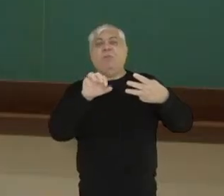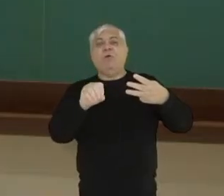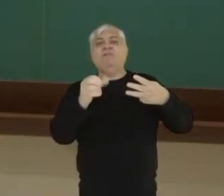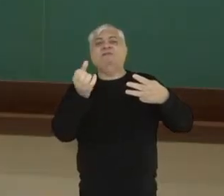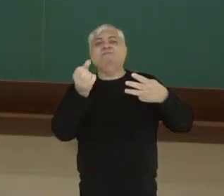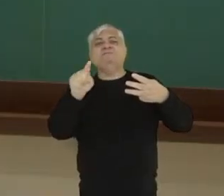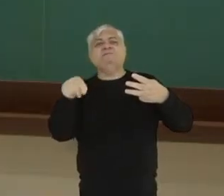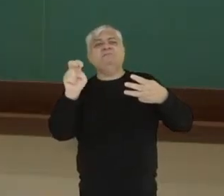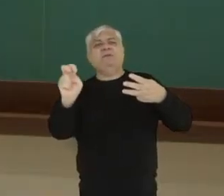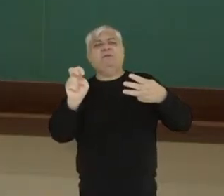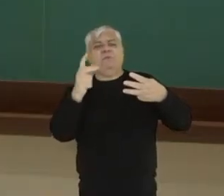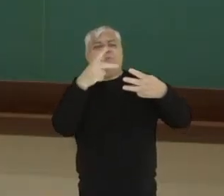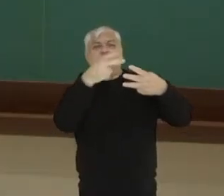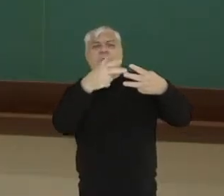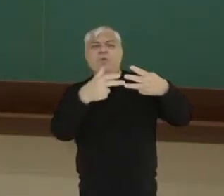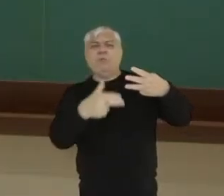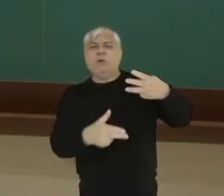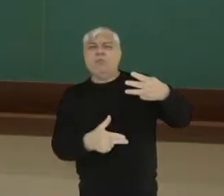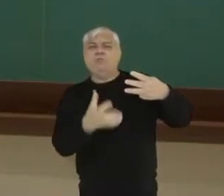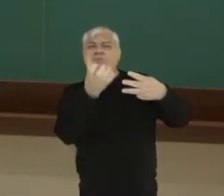6,5.